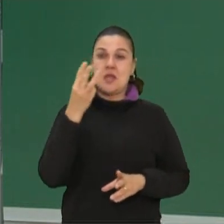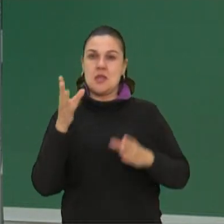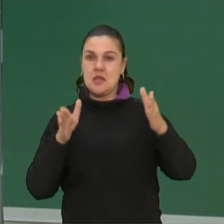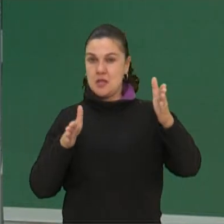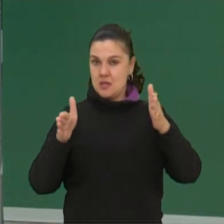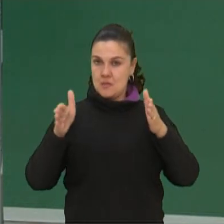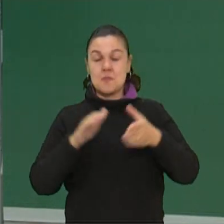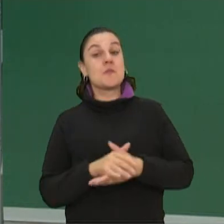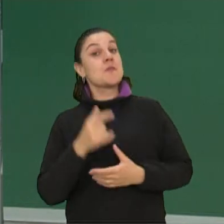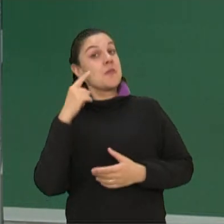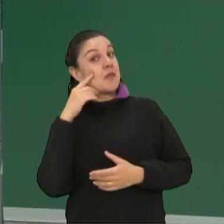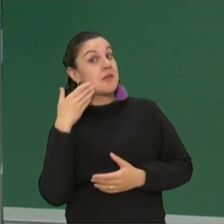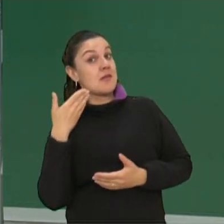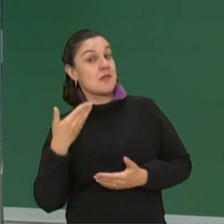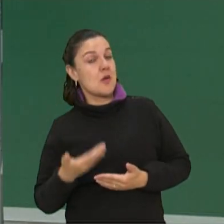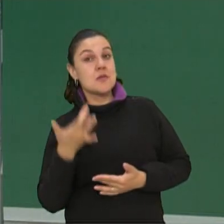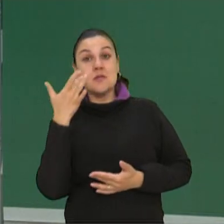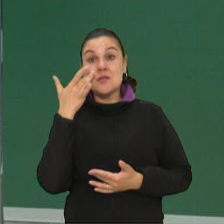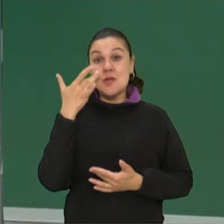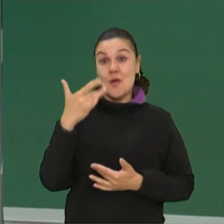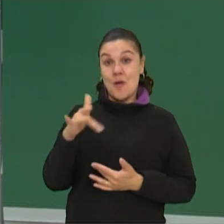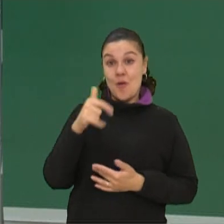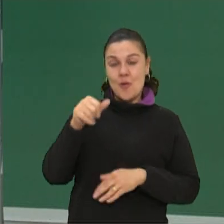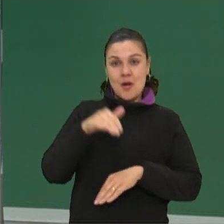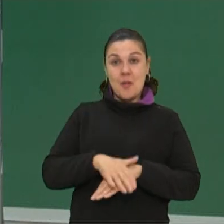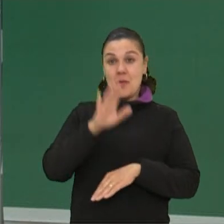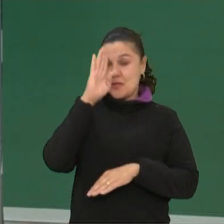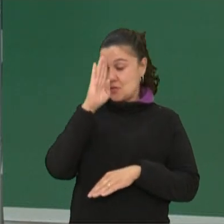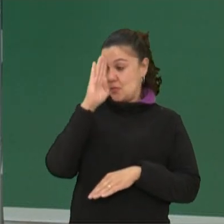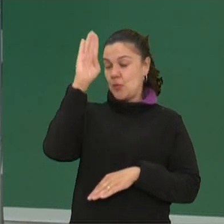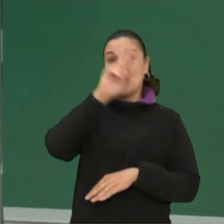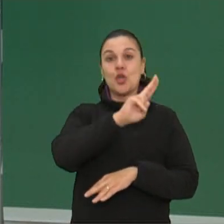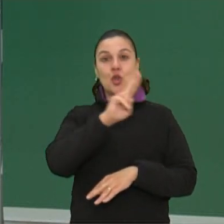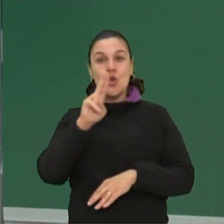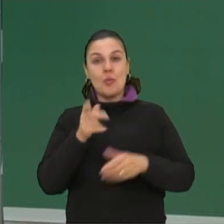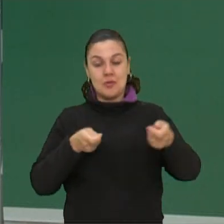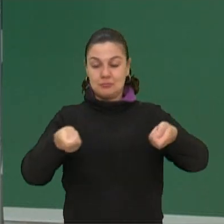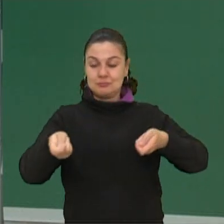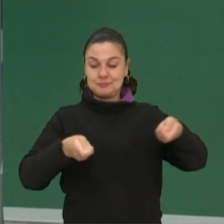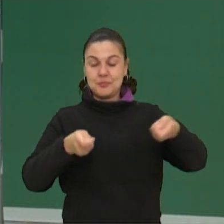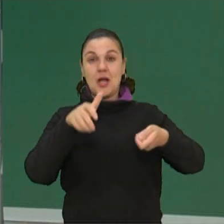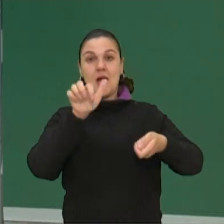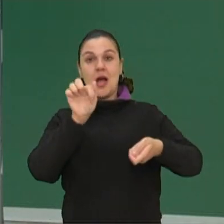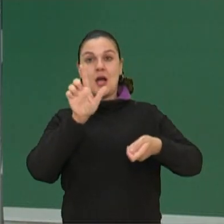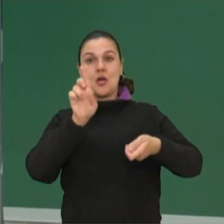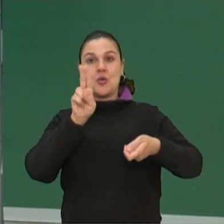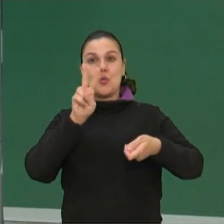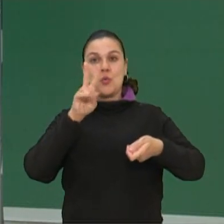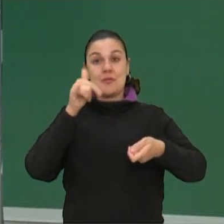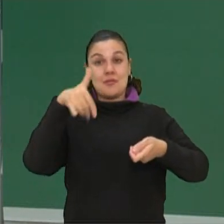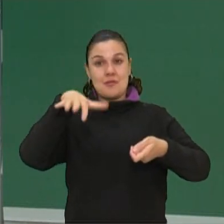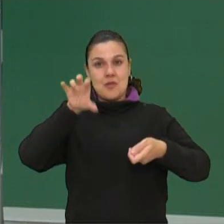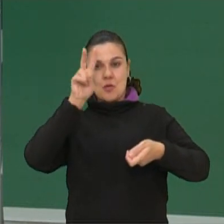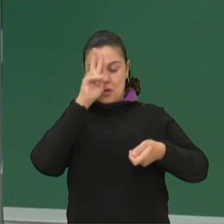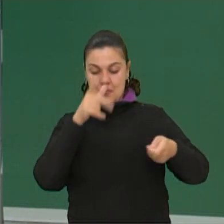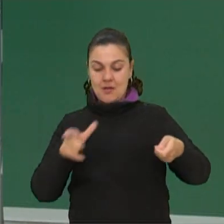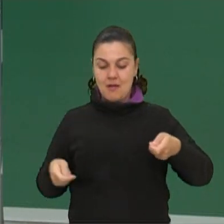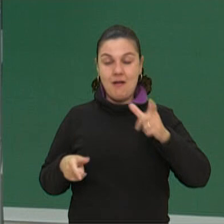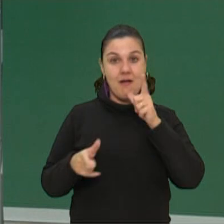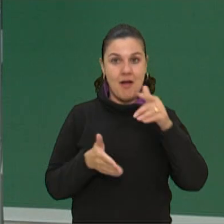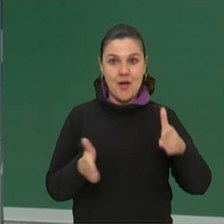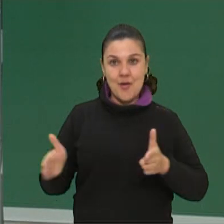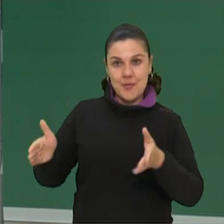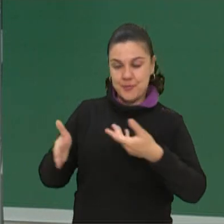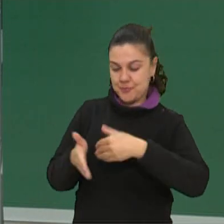1693. Ainda, esse ouro era basicamente o ouro de aluvião, aquele encontrado nos leitos, nas margens dos